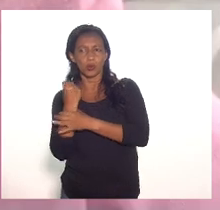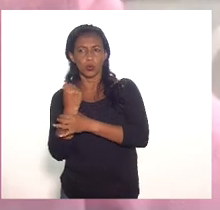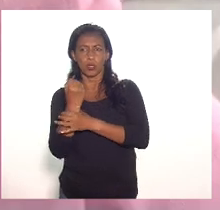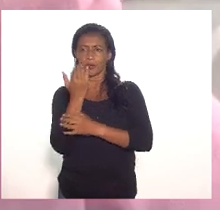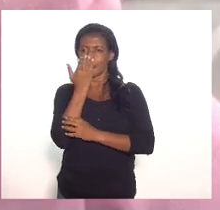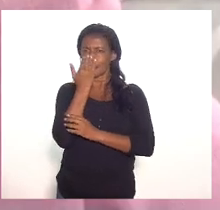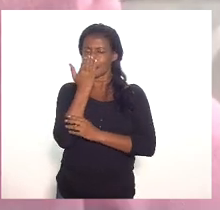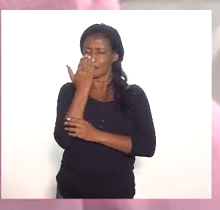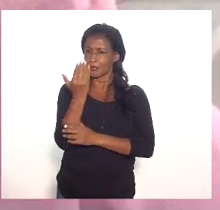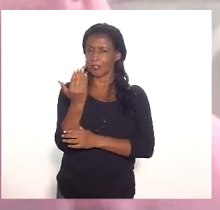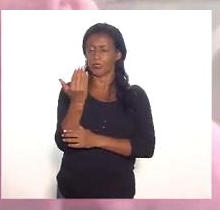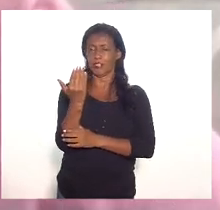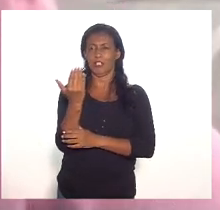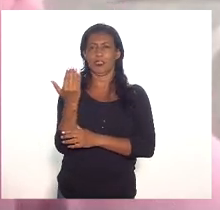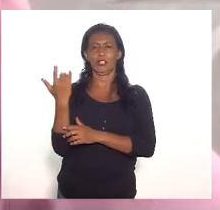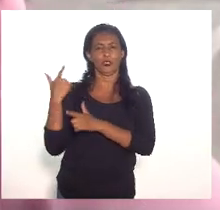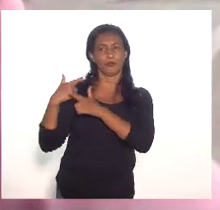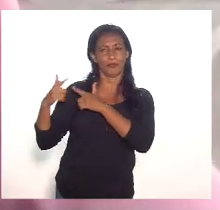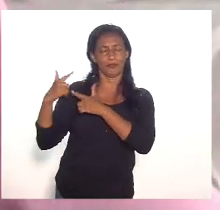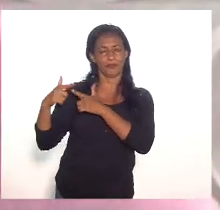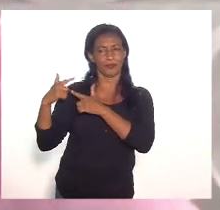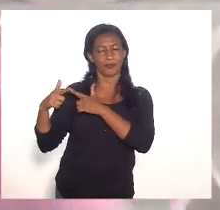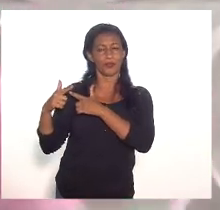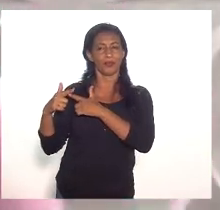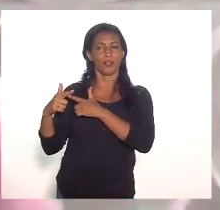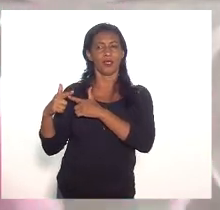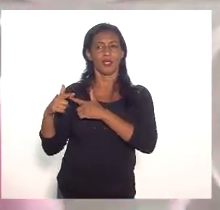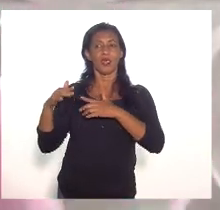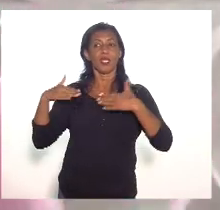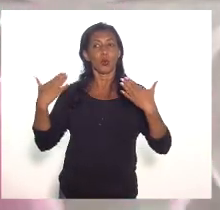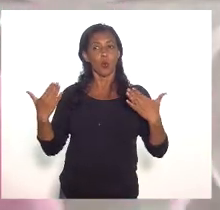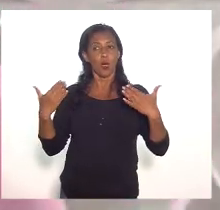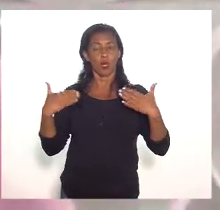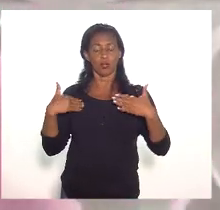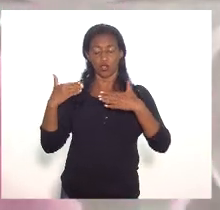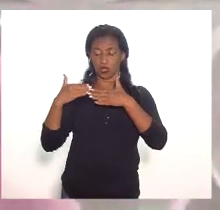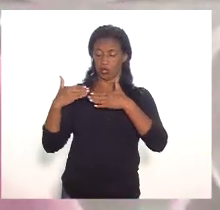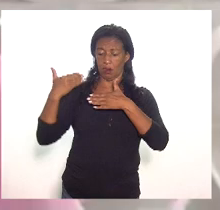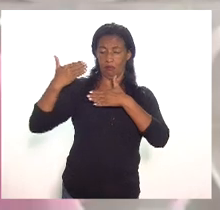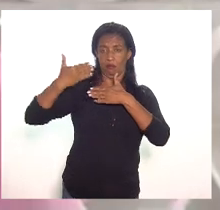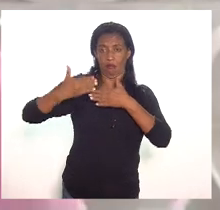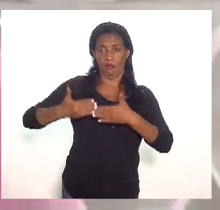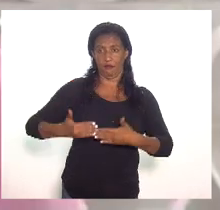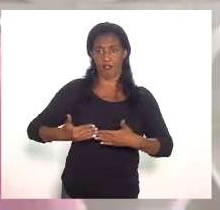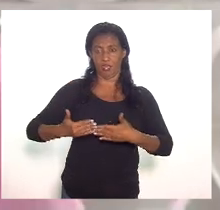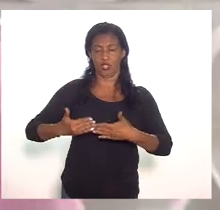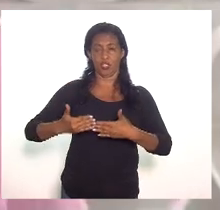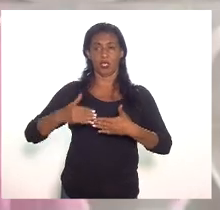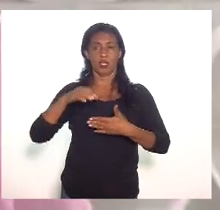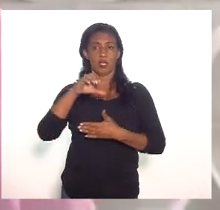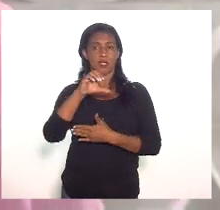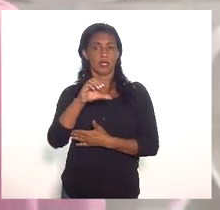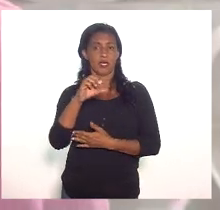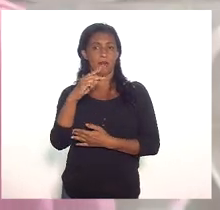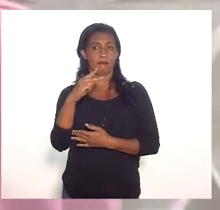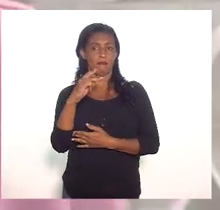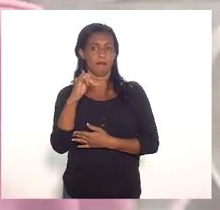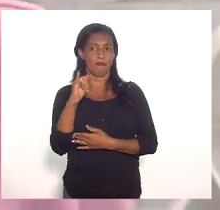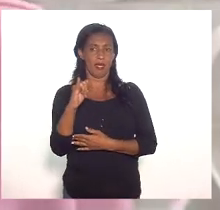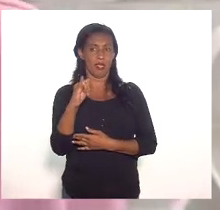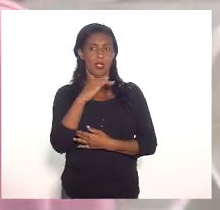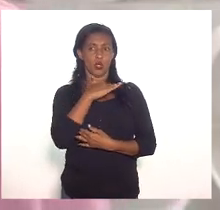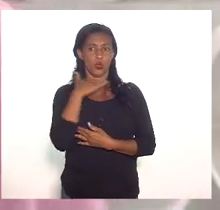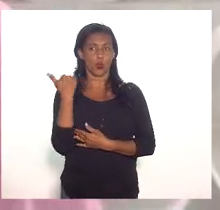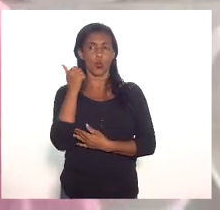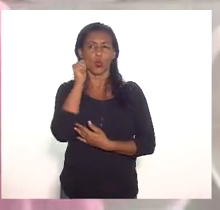uma subnotificação. E quando estivemos à frente da CPI do feminicídio, que contou com a